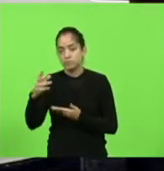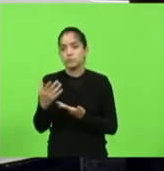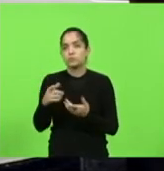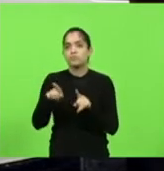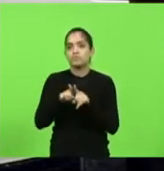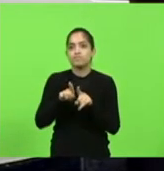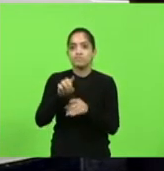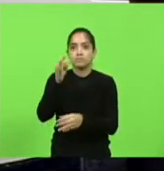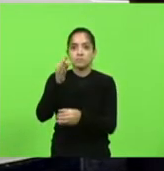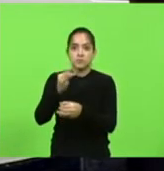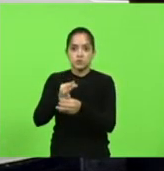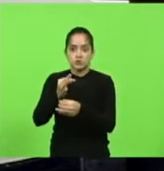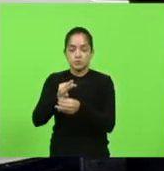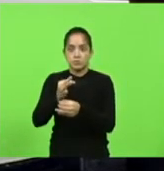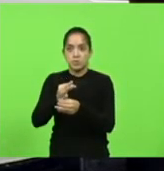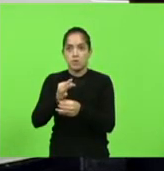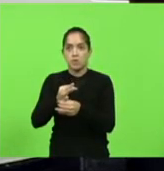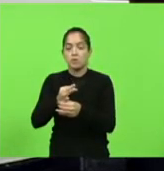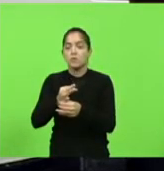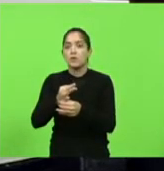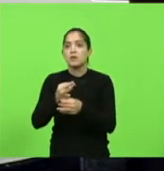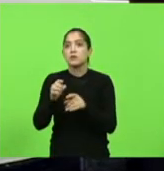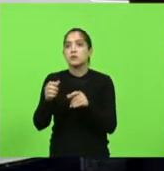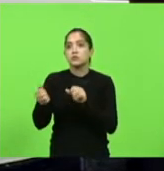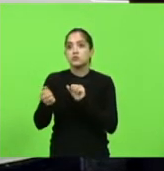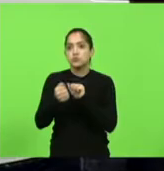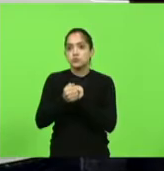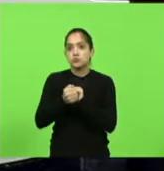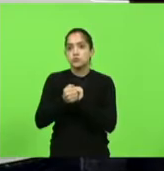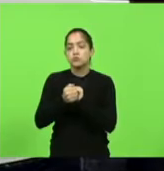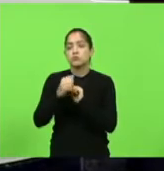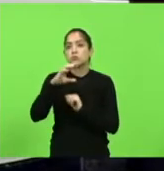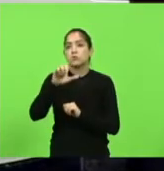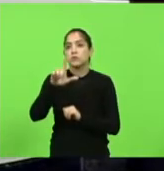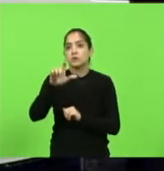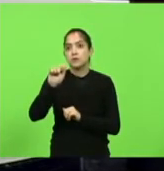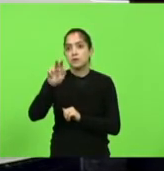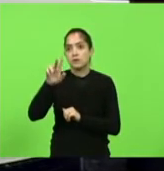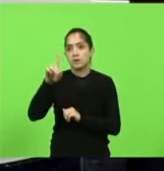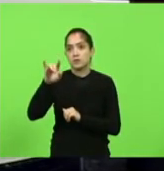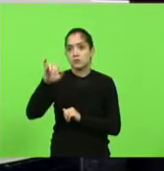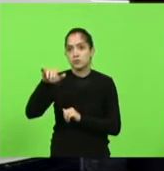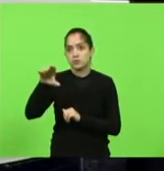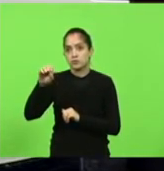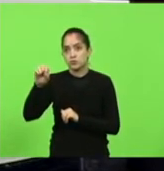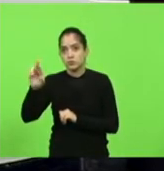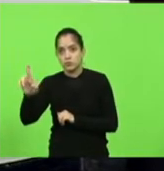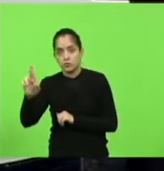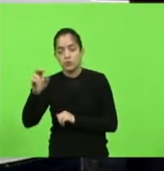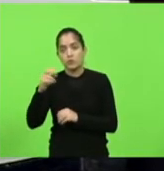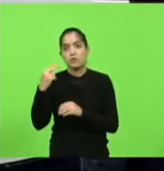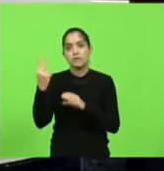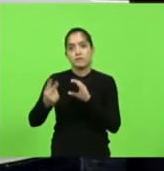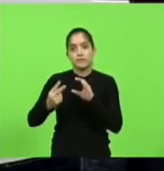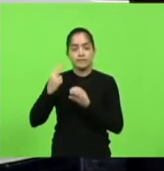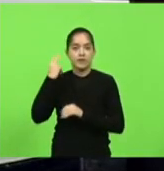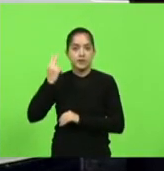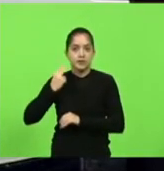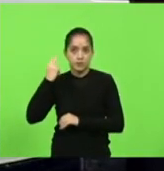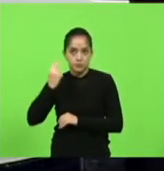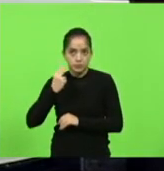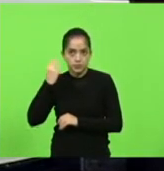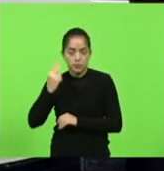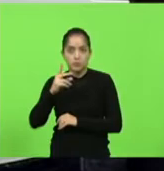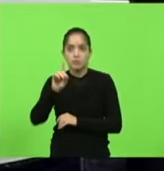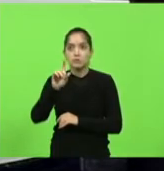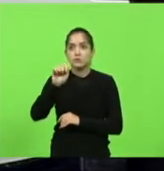Grande, e junto com o Claudinor José Matoso, que é vereador, Daniel Hoffman,